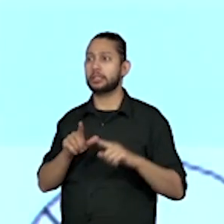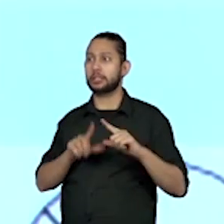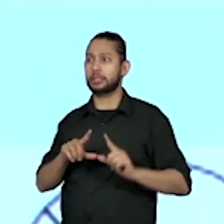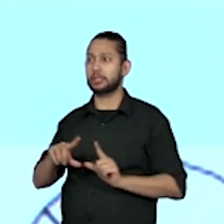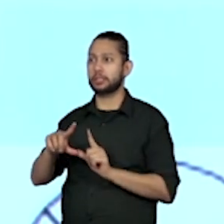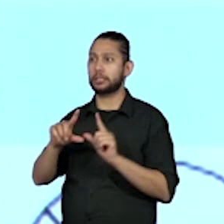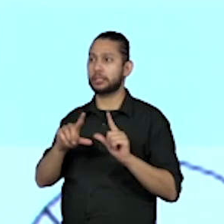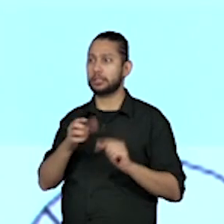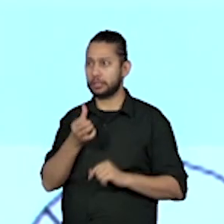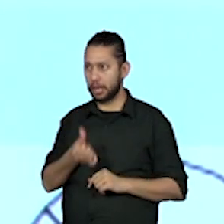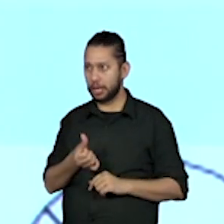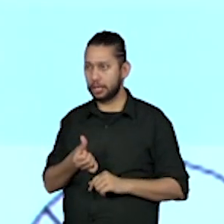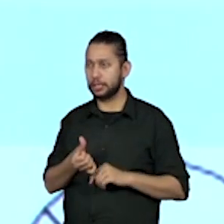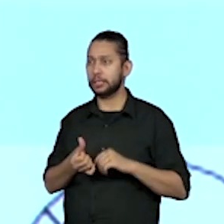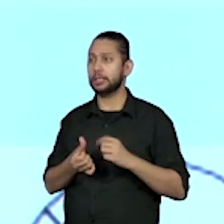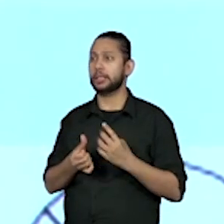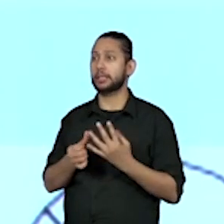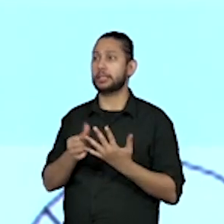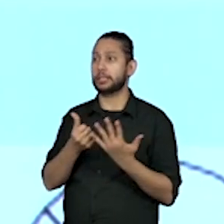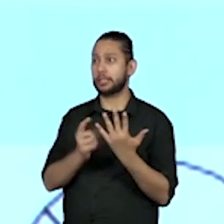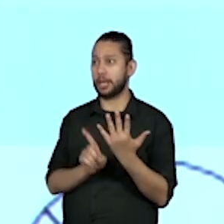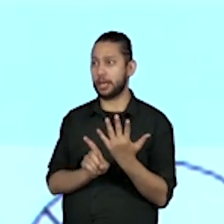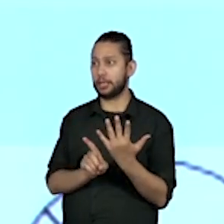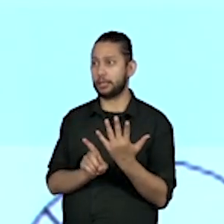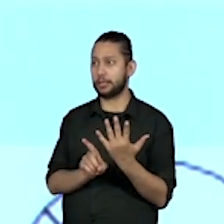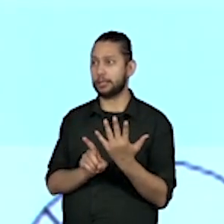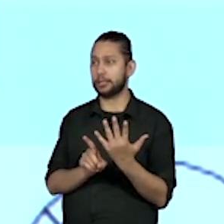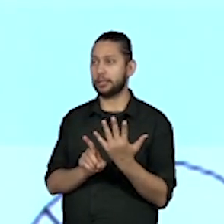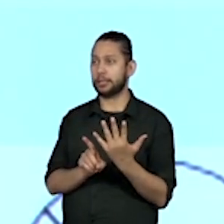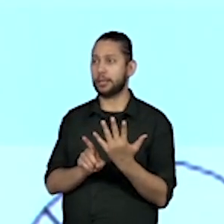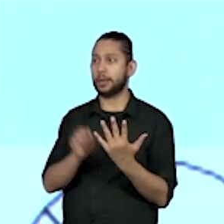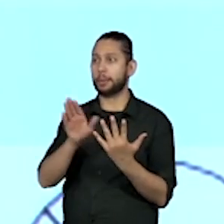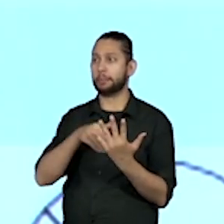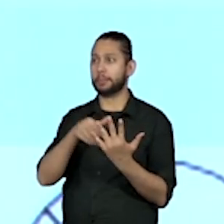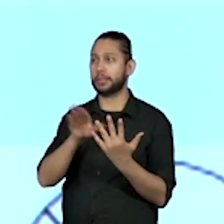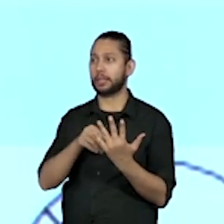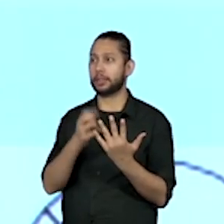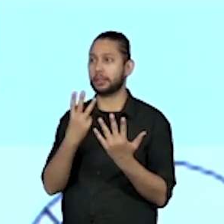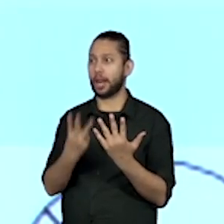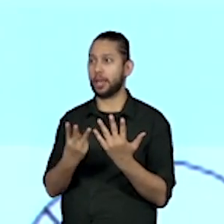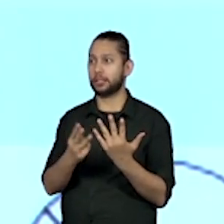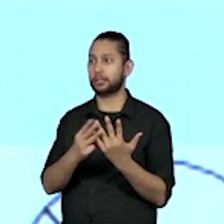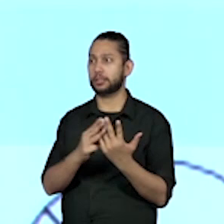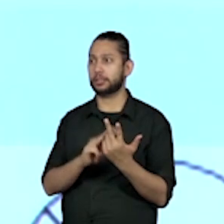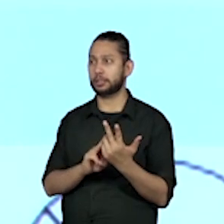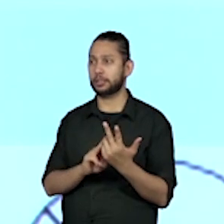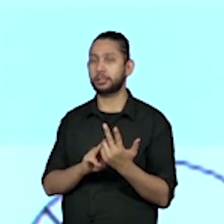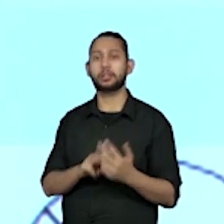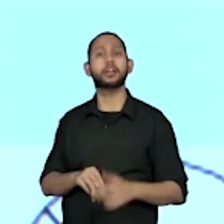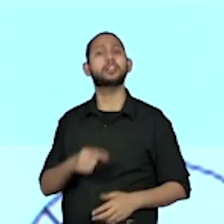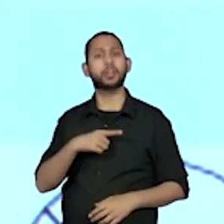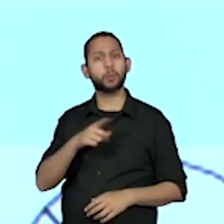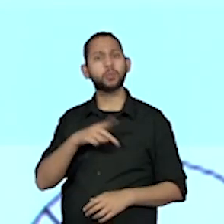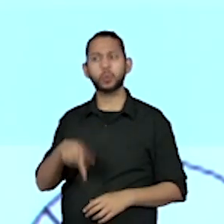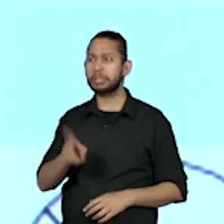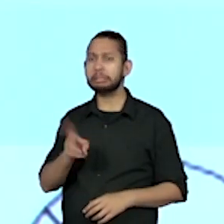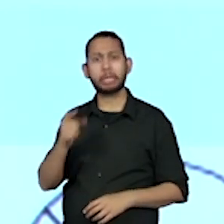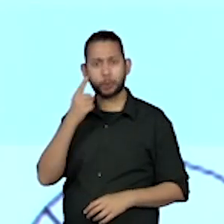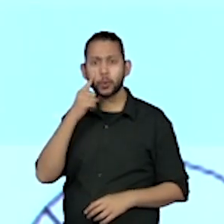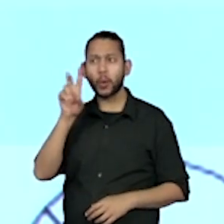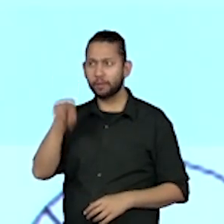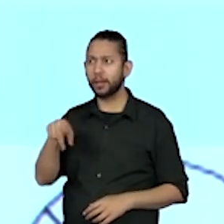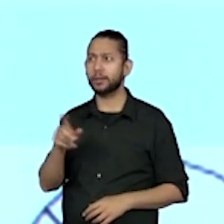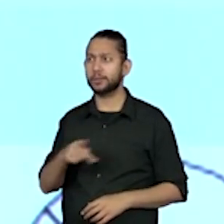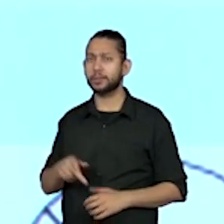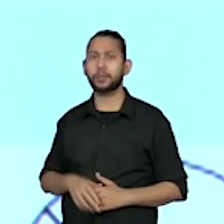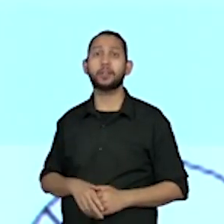A Pro Isoleta, ou Isolete, não sei, desculpe, Pro, também falou a mesma coisa. Essa Pro está sempre aqui. Parabéns, professora.